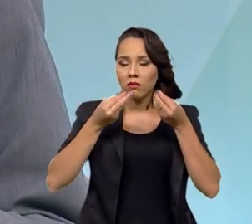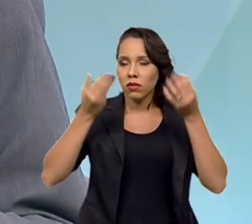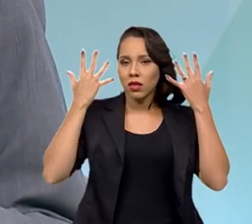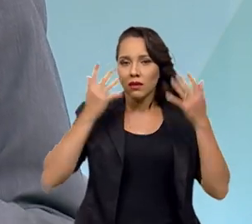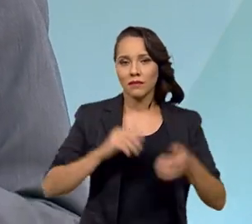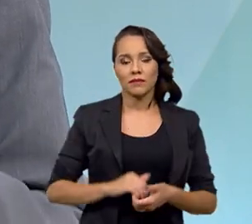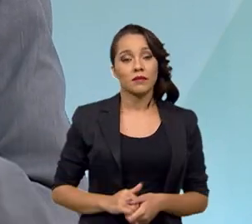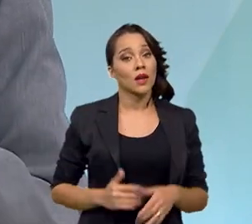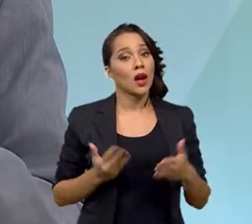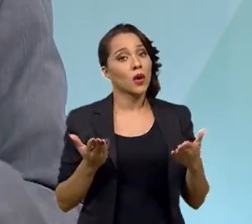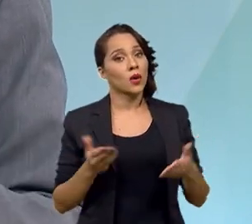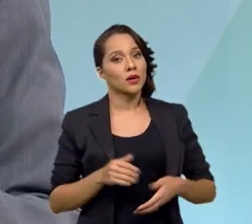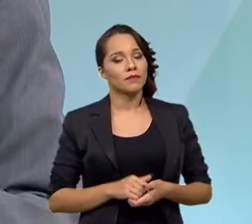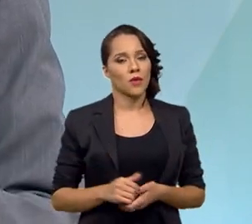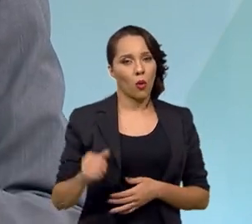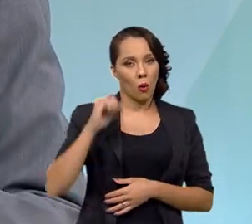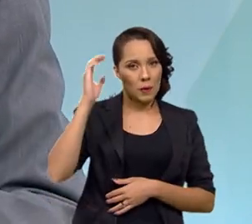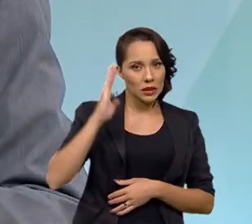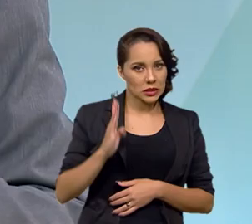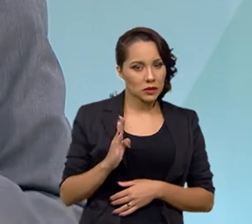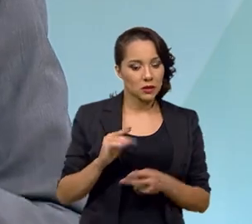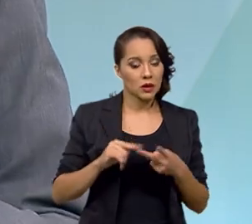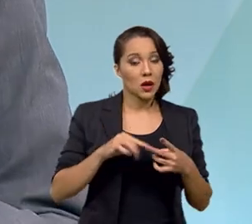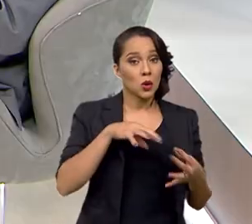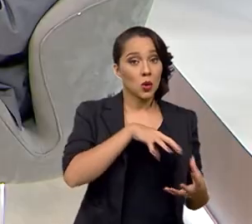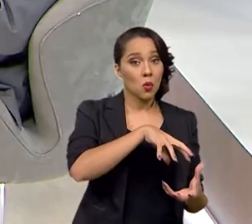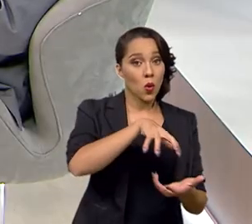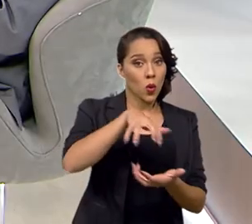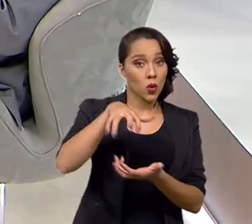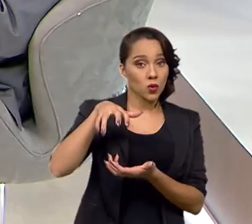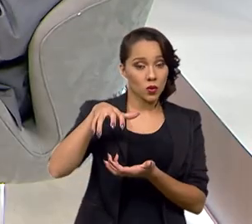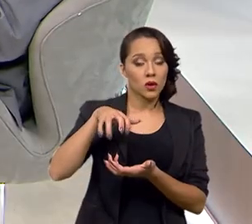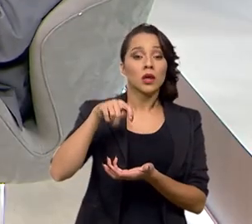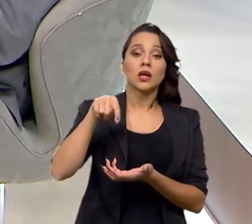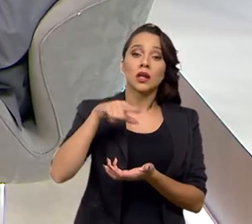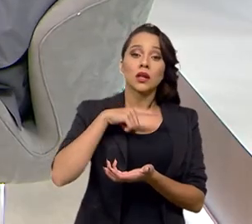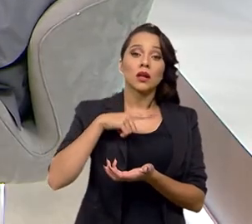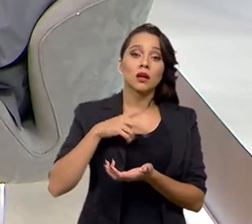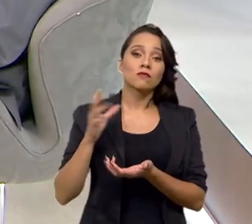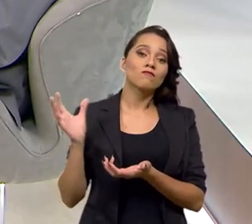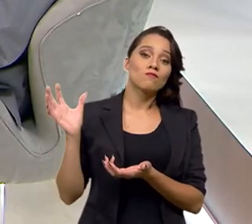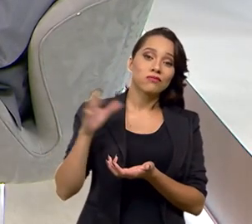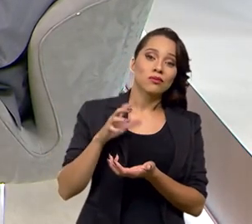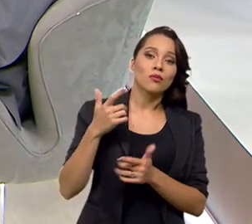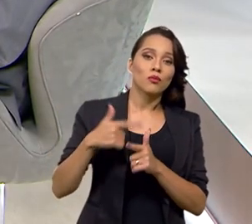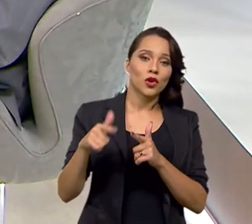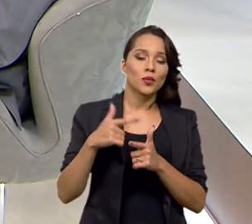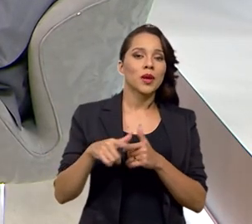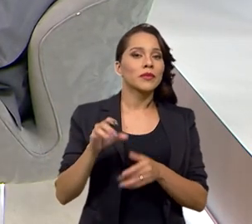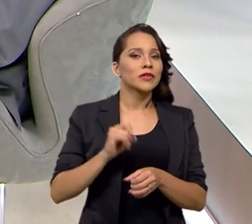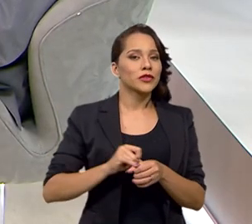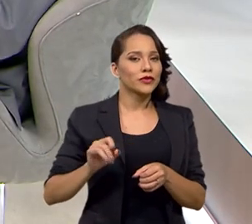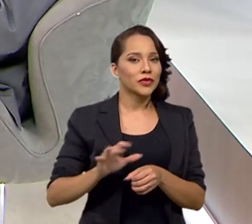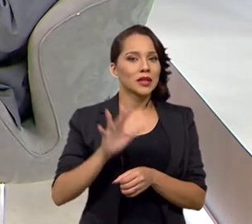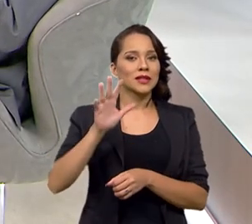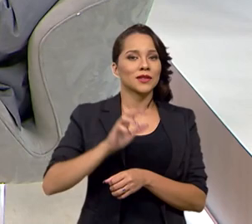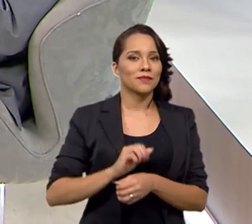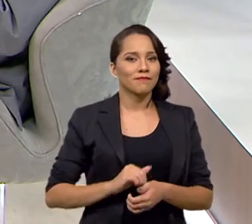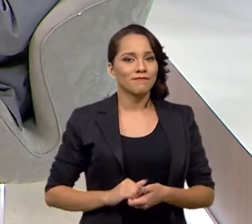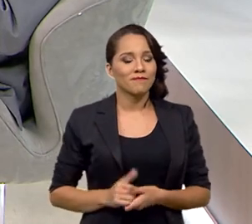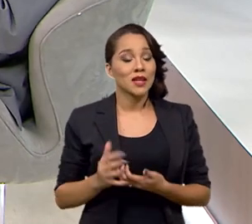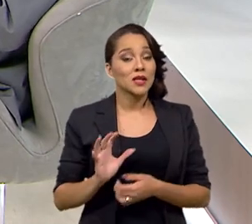agora o Brasil e o mundo inteiro está sendo afetado e lembra de inflação